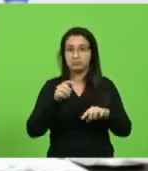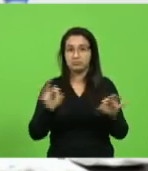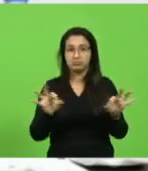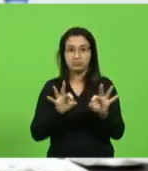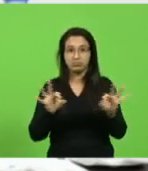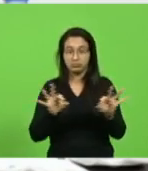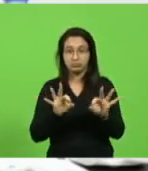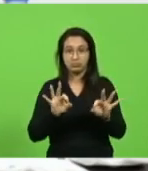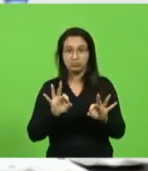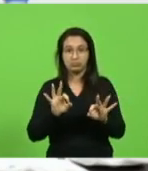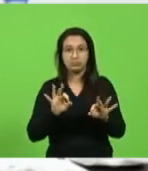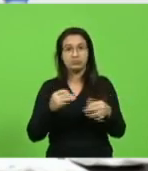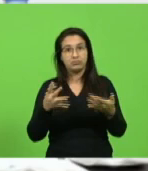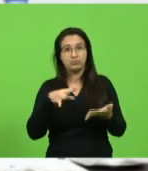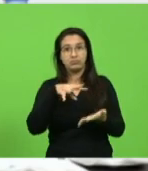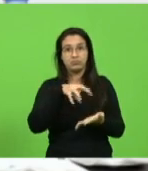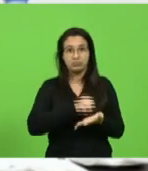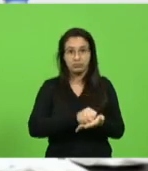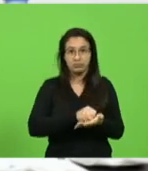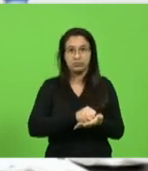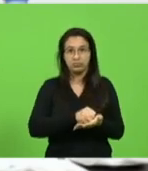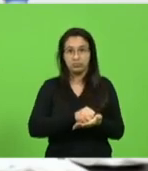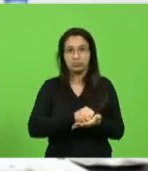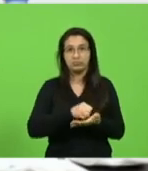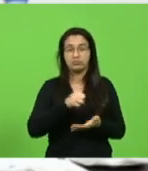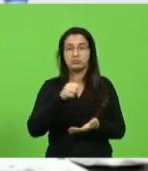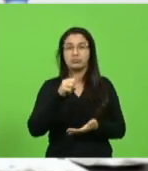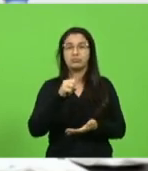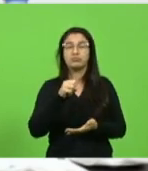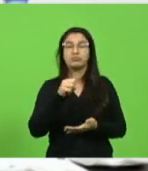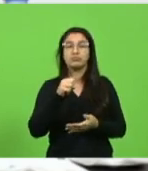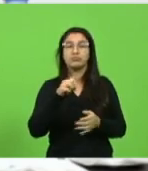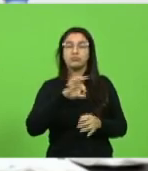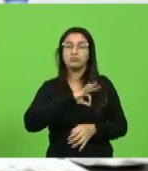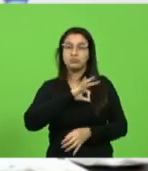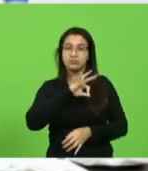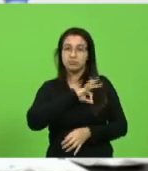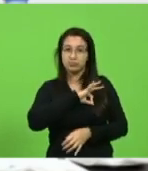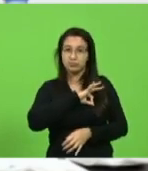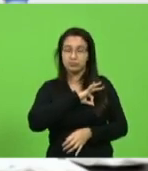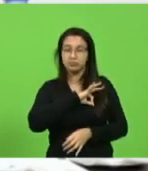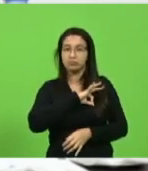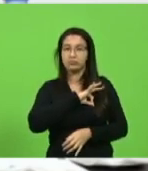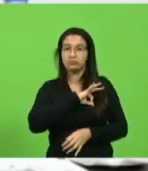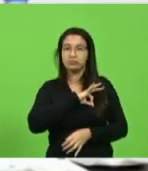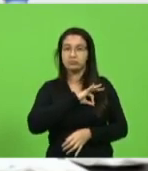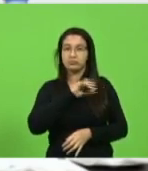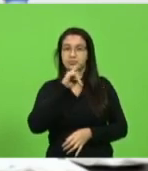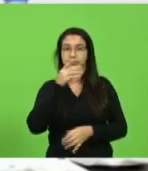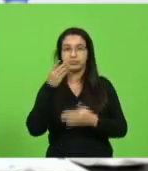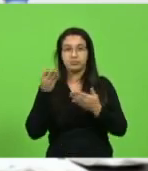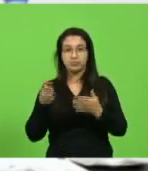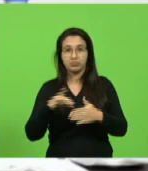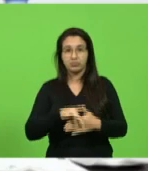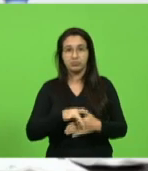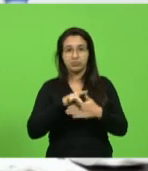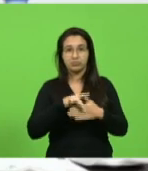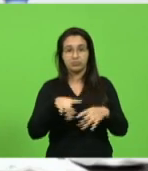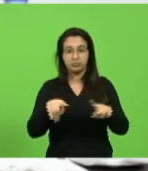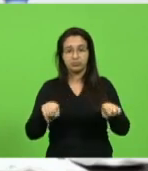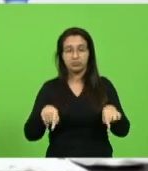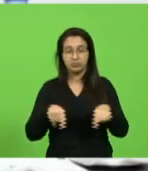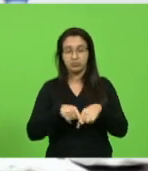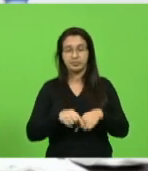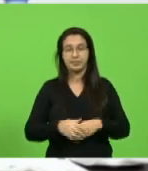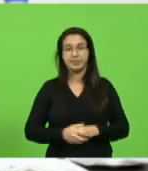determinou a ocorrência policial por meio do seu chefe de gabinete ora